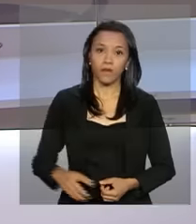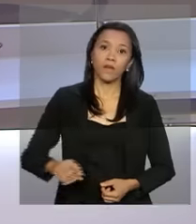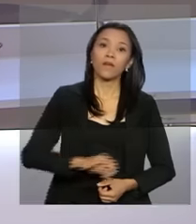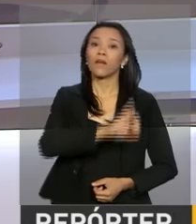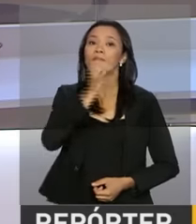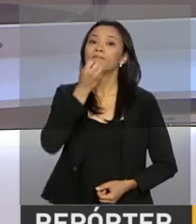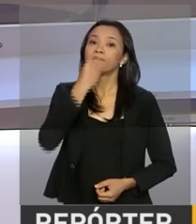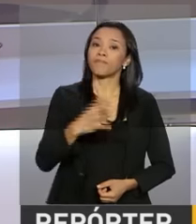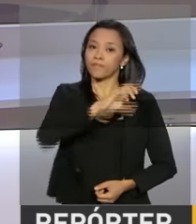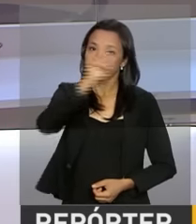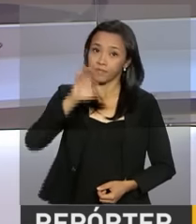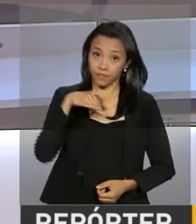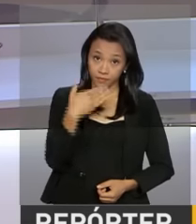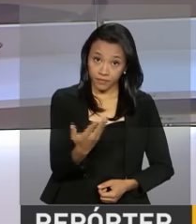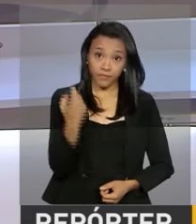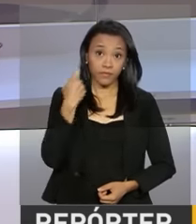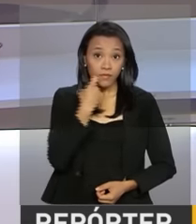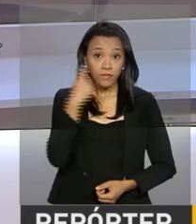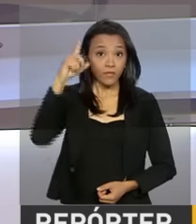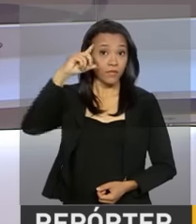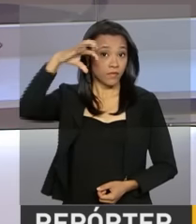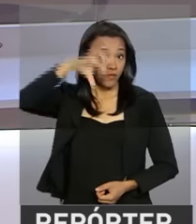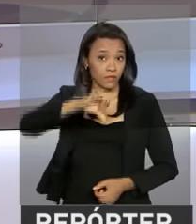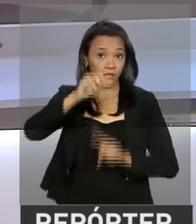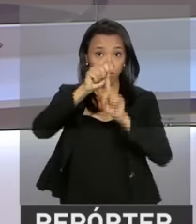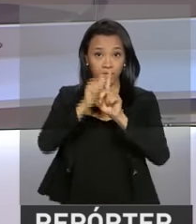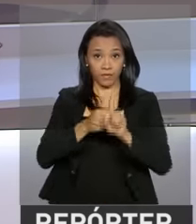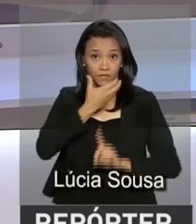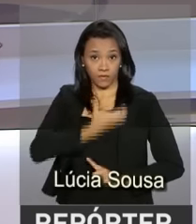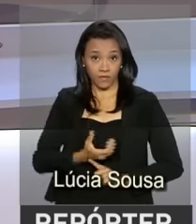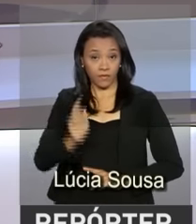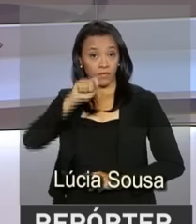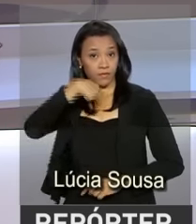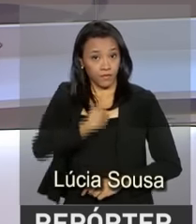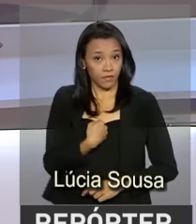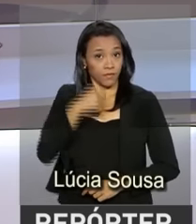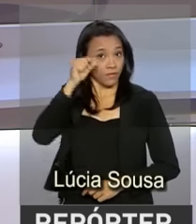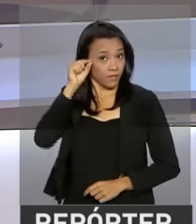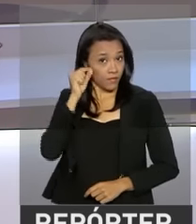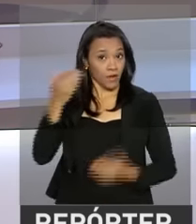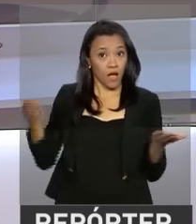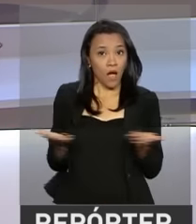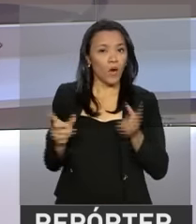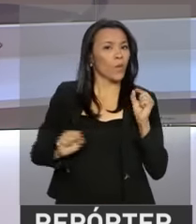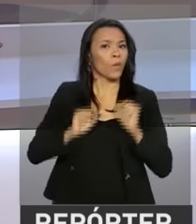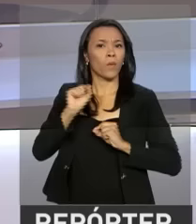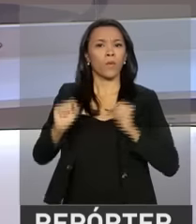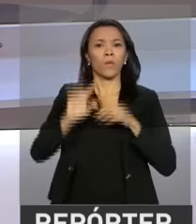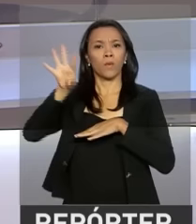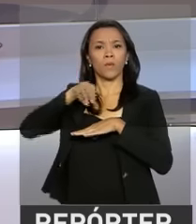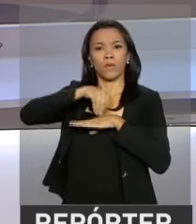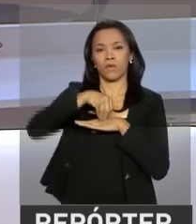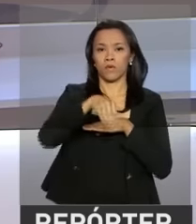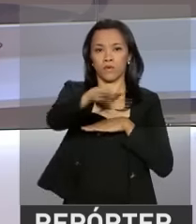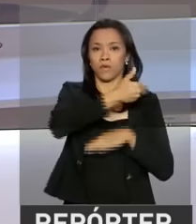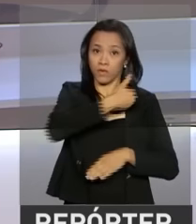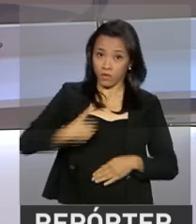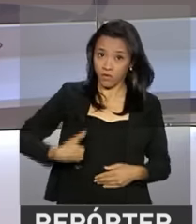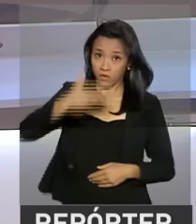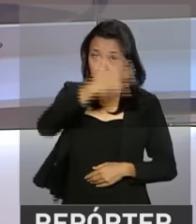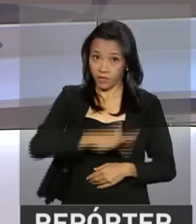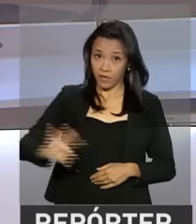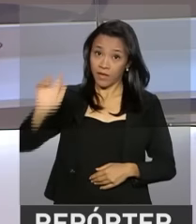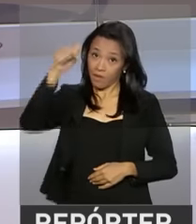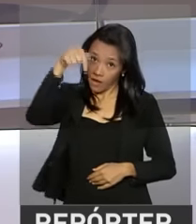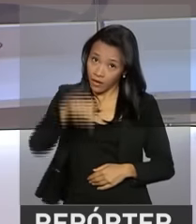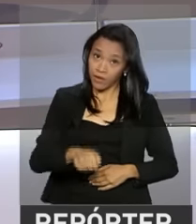Olá bom dia para você sexta-feira 9 de dezembro eu sou Renata corcini e a partir de agora trago as notícias do governo federal